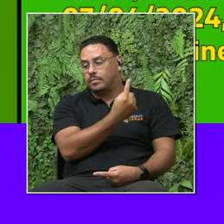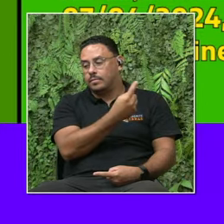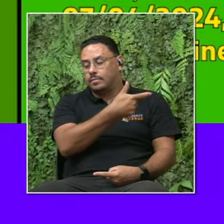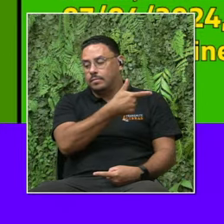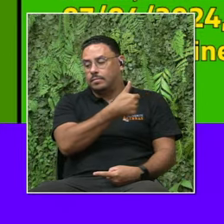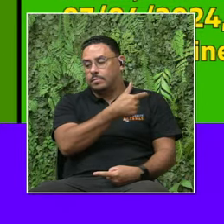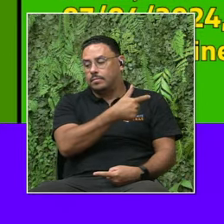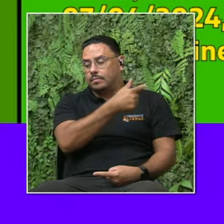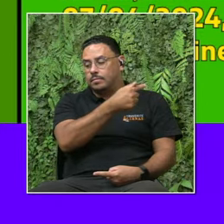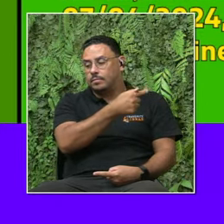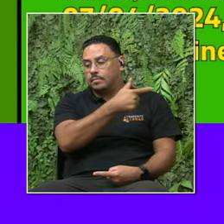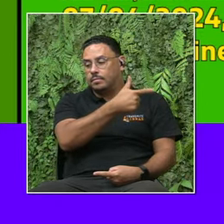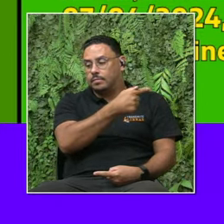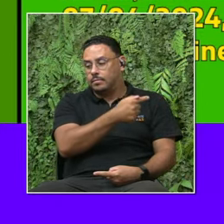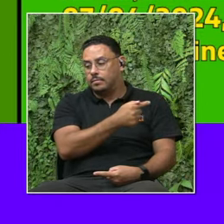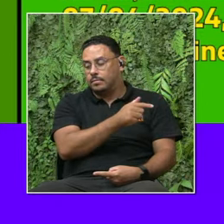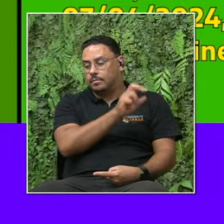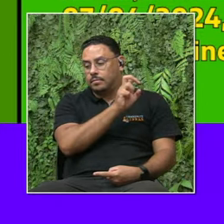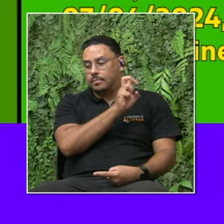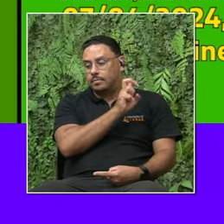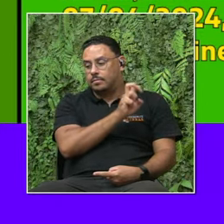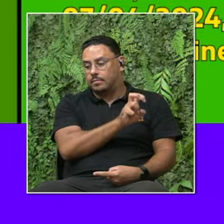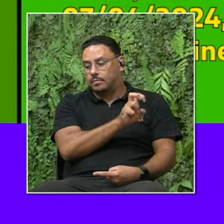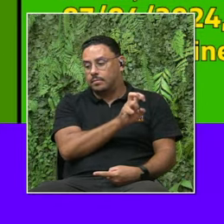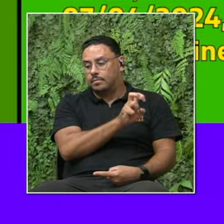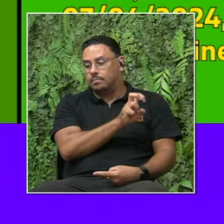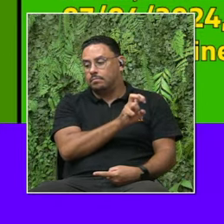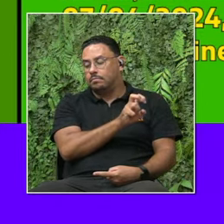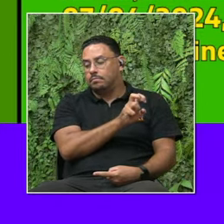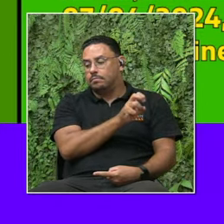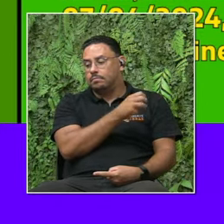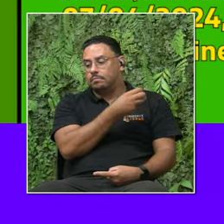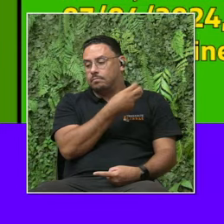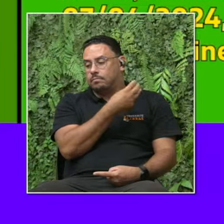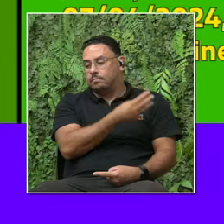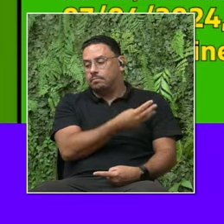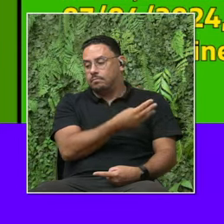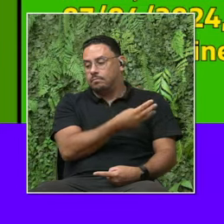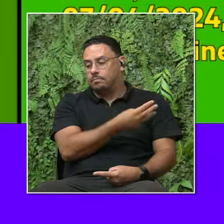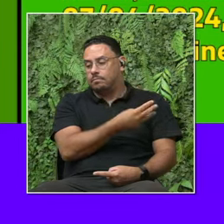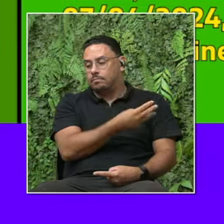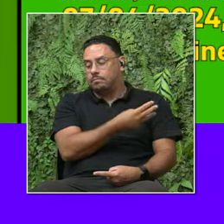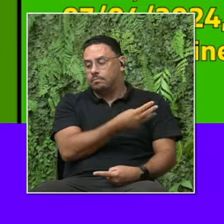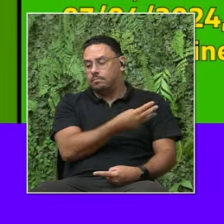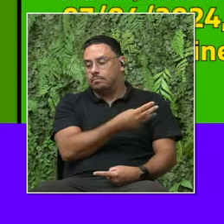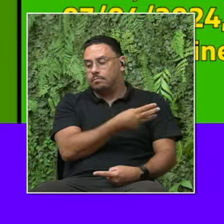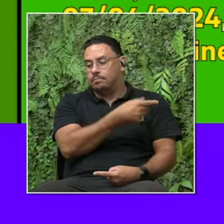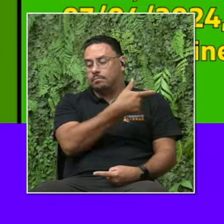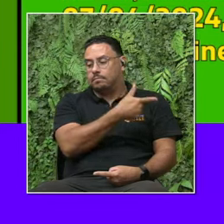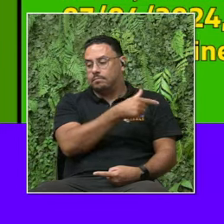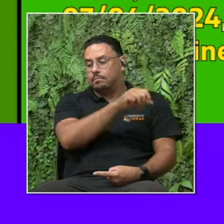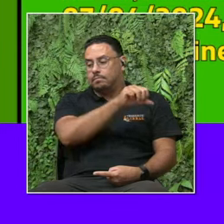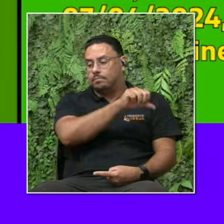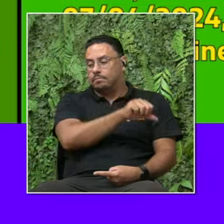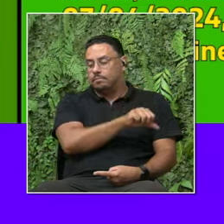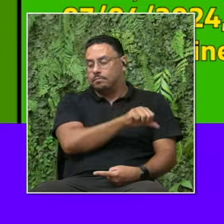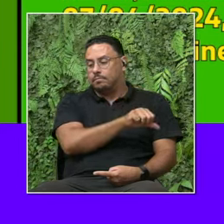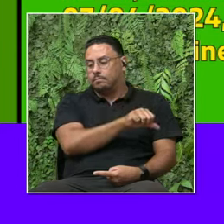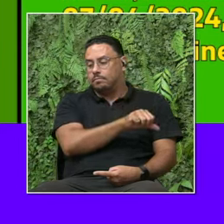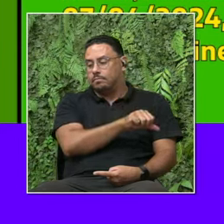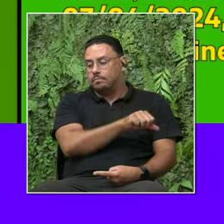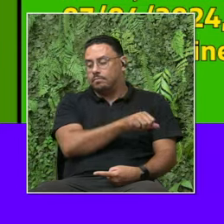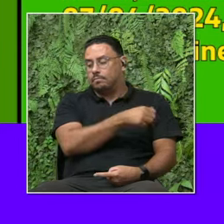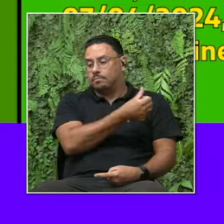27 Neres o Zé Ivaldo tem a cinco o Marlon tem a camisa de número TR a meiuca tem o Romero com a